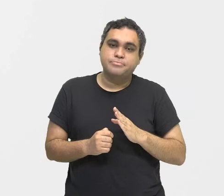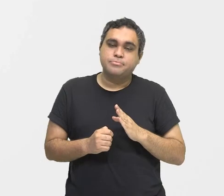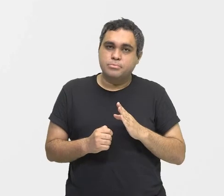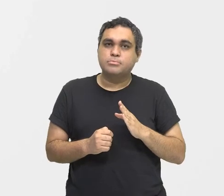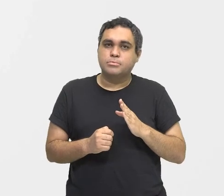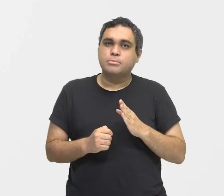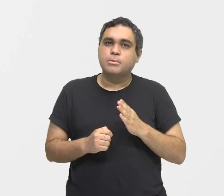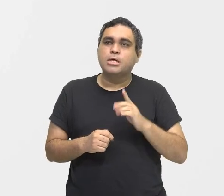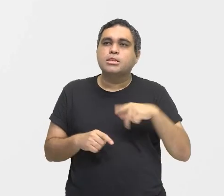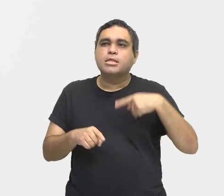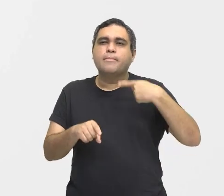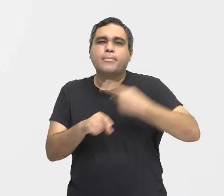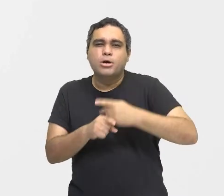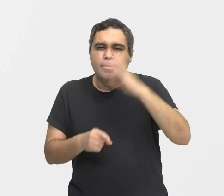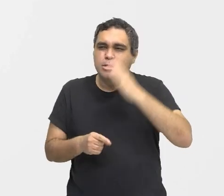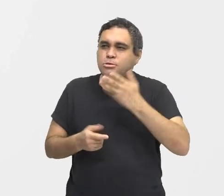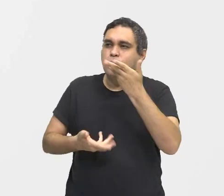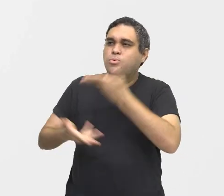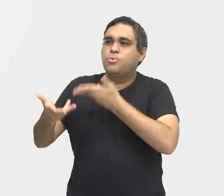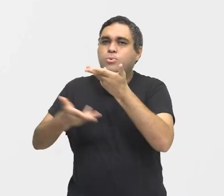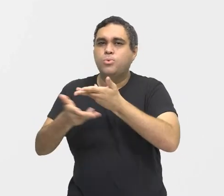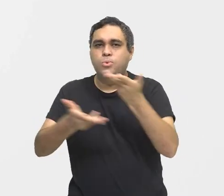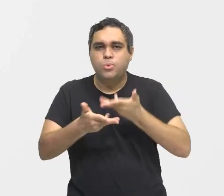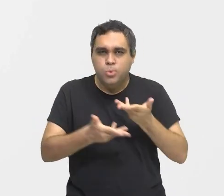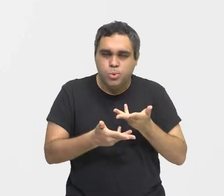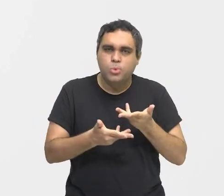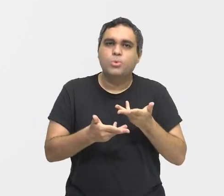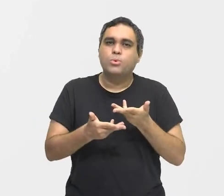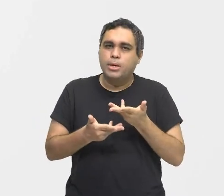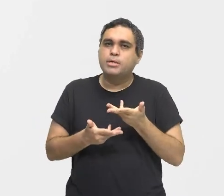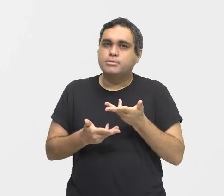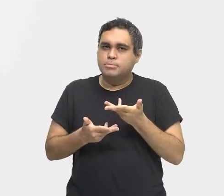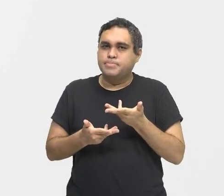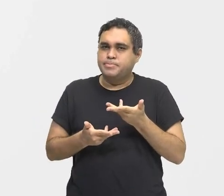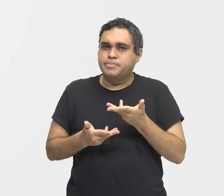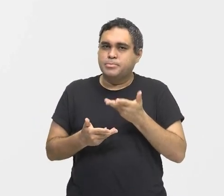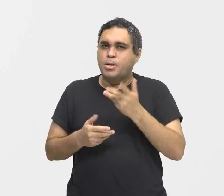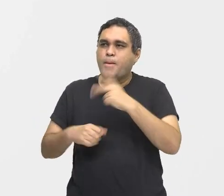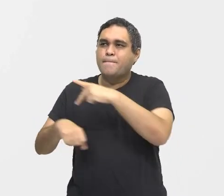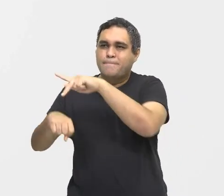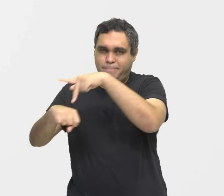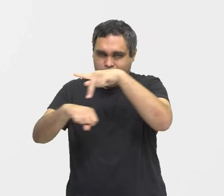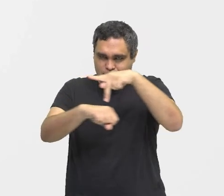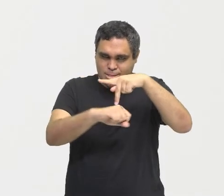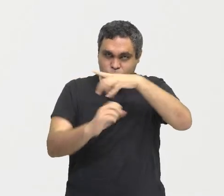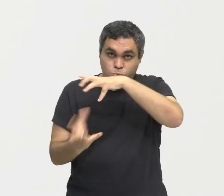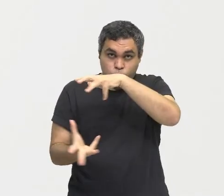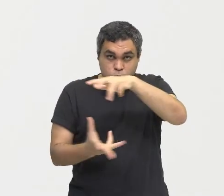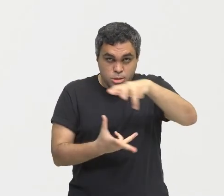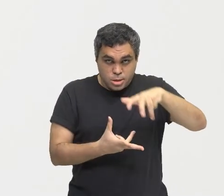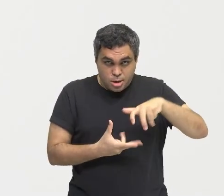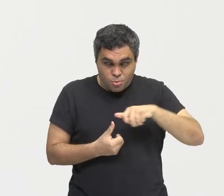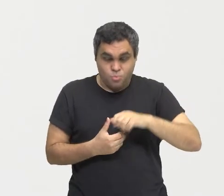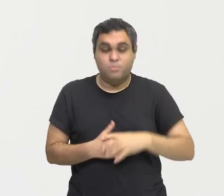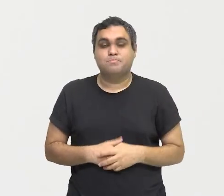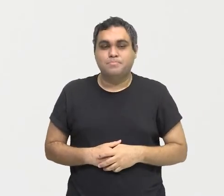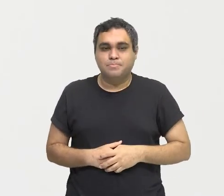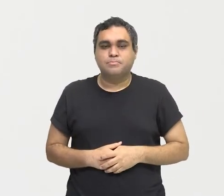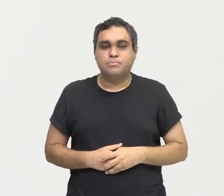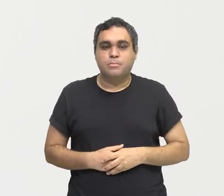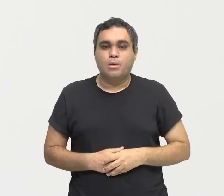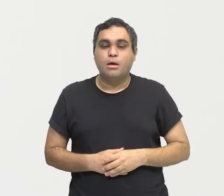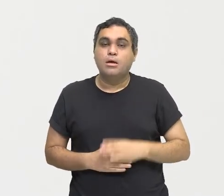país no processo de globalização, passou a ter uma relação mais dinâmica com o comércio internacional. E